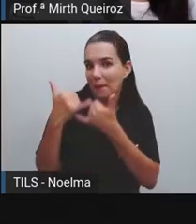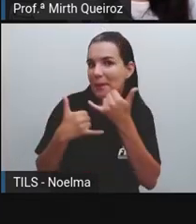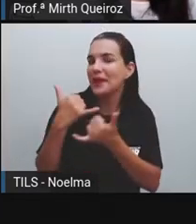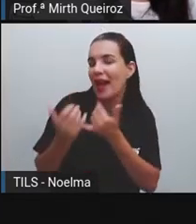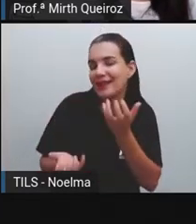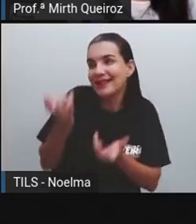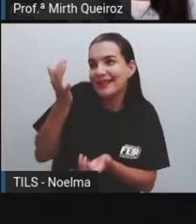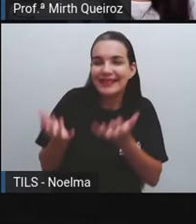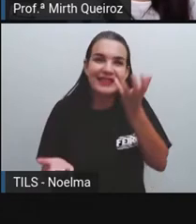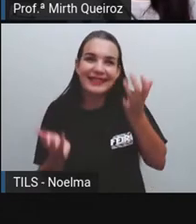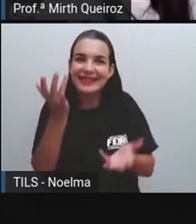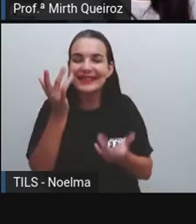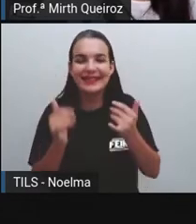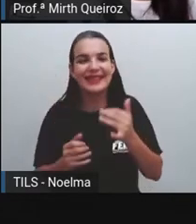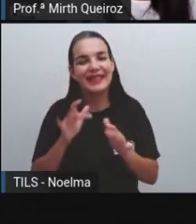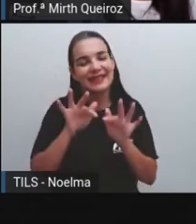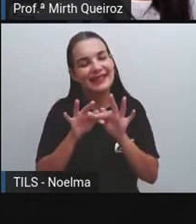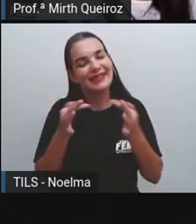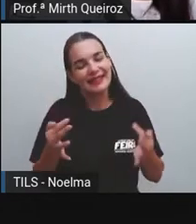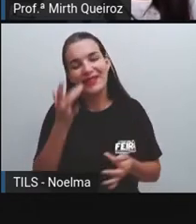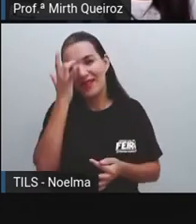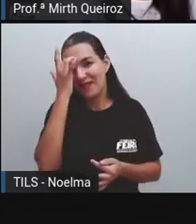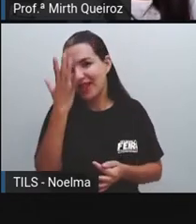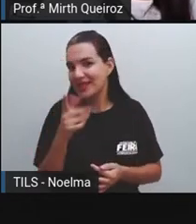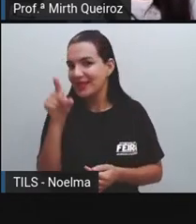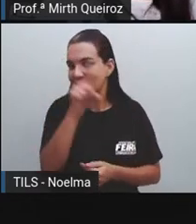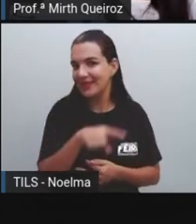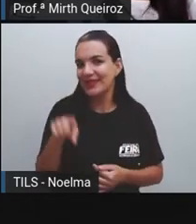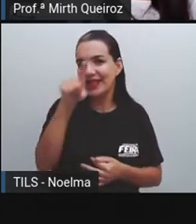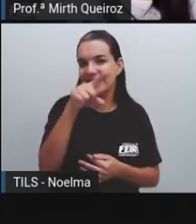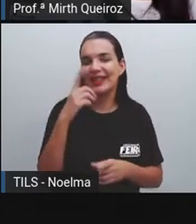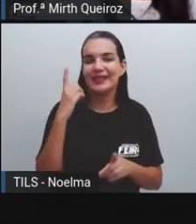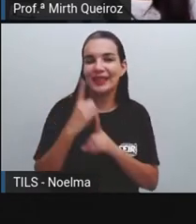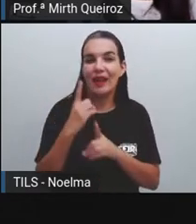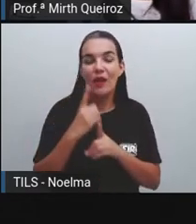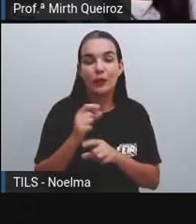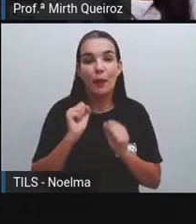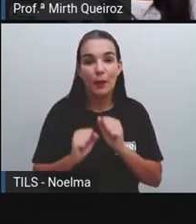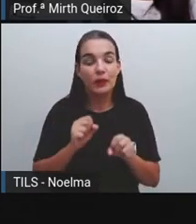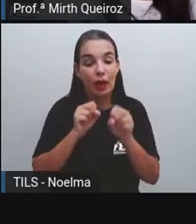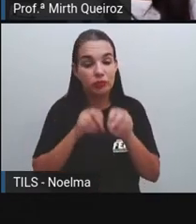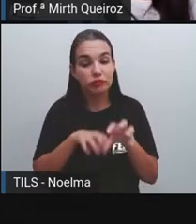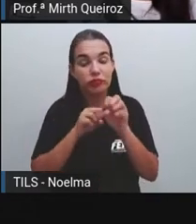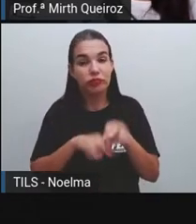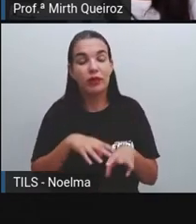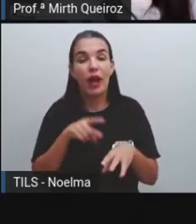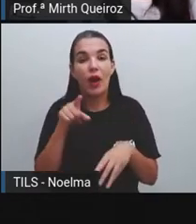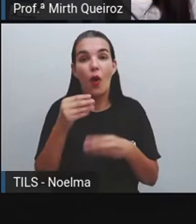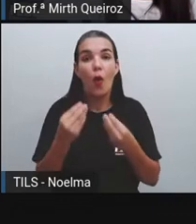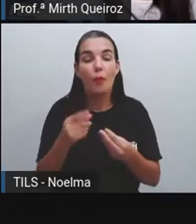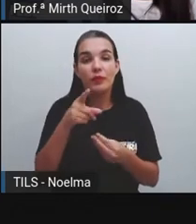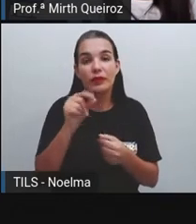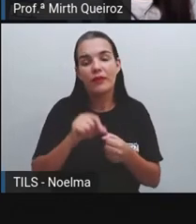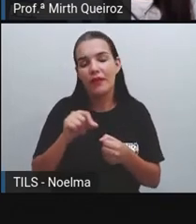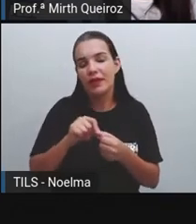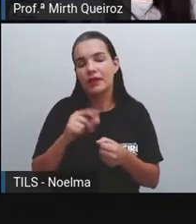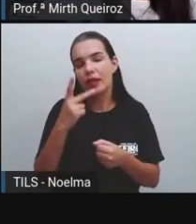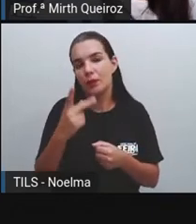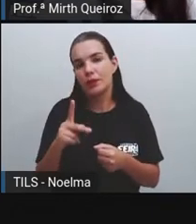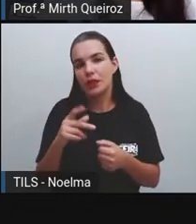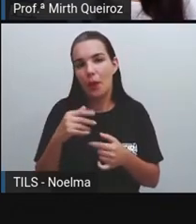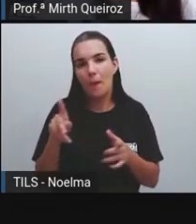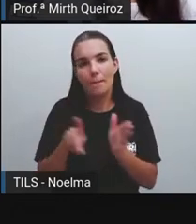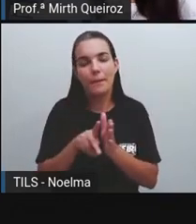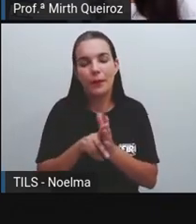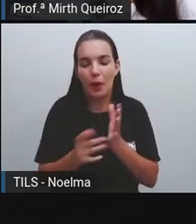de malabarismo de forma mais fácil, onde nós temos as instruções aí de como fazer